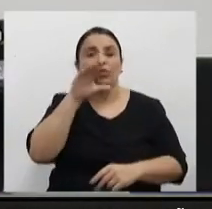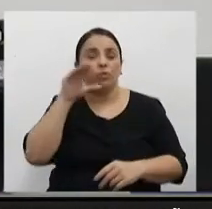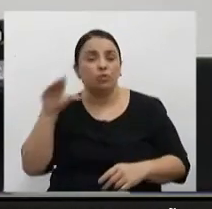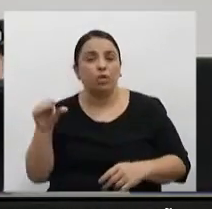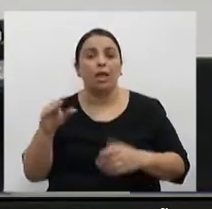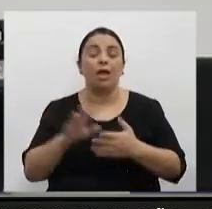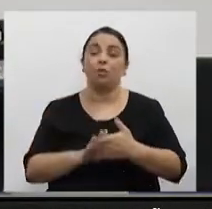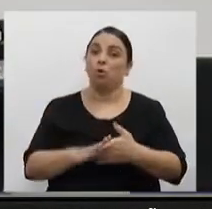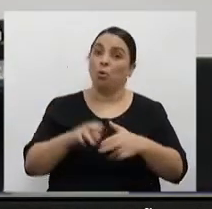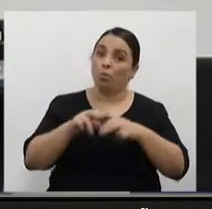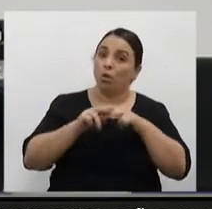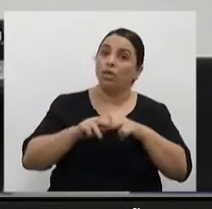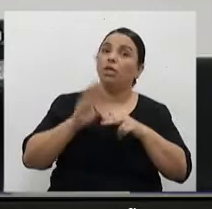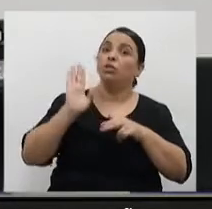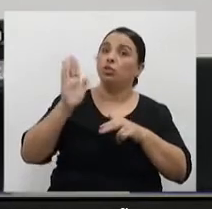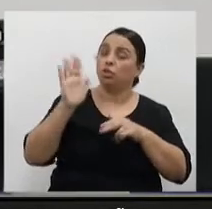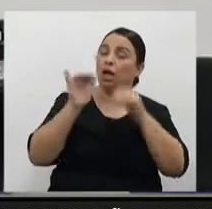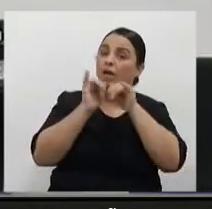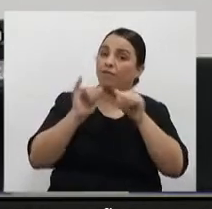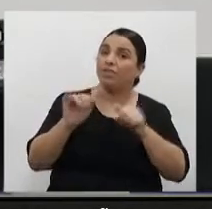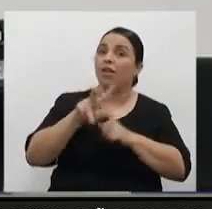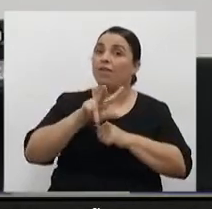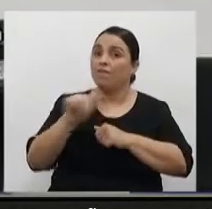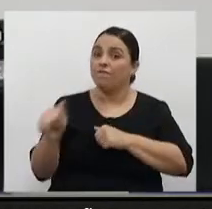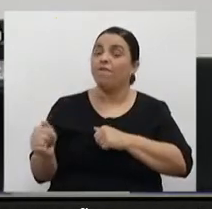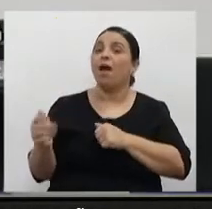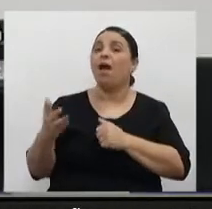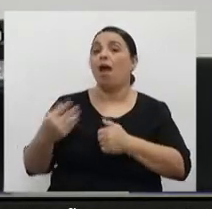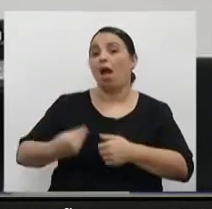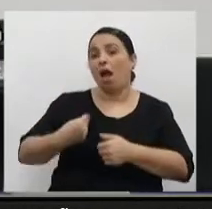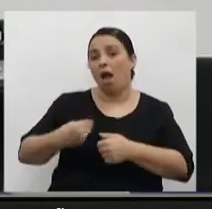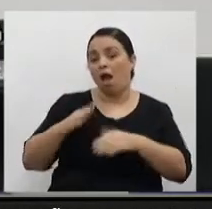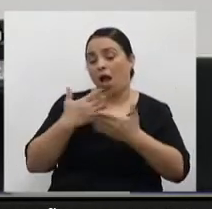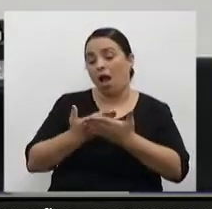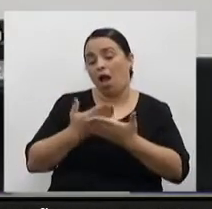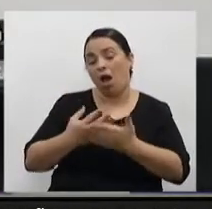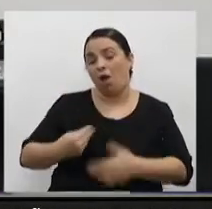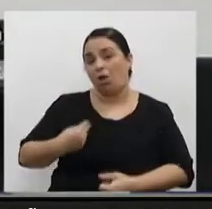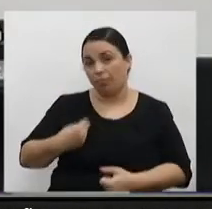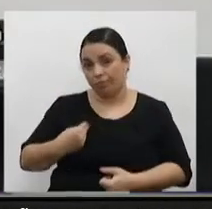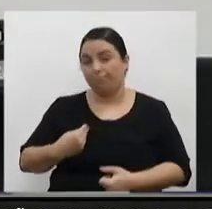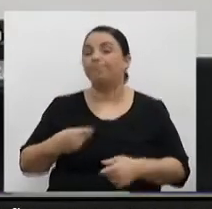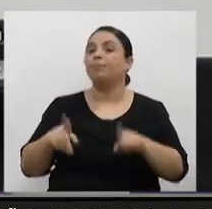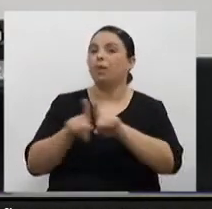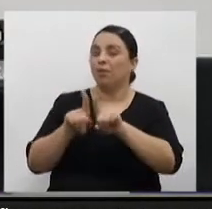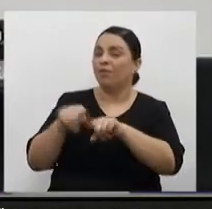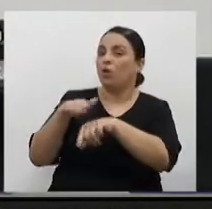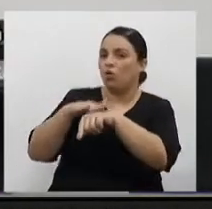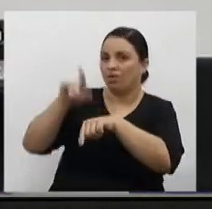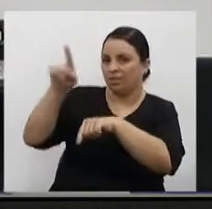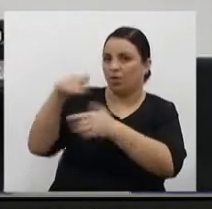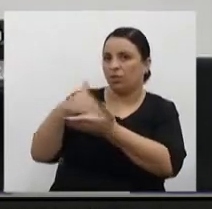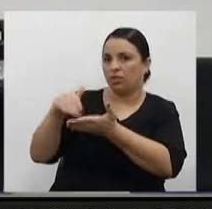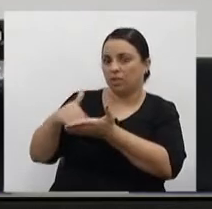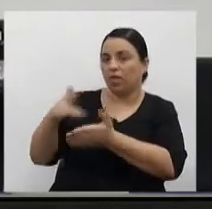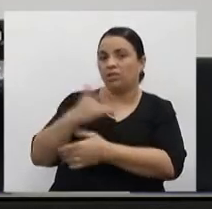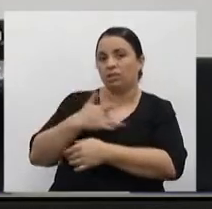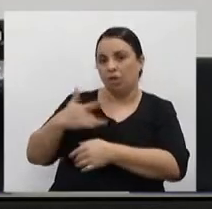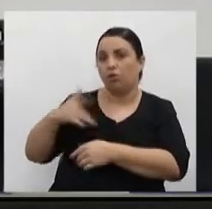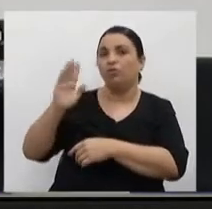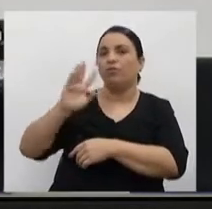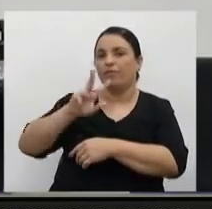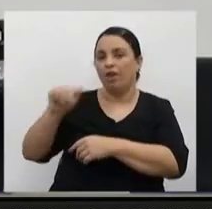de retorno às aulas presenciais. Vamos tratar disso também especificamente na reunião, né? A gente tem vários professores de